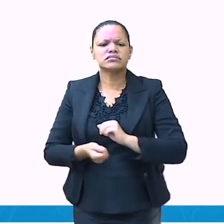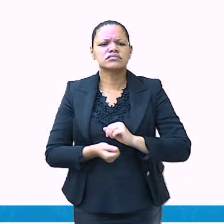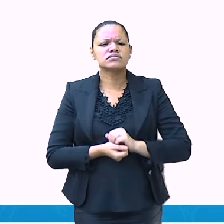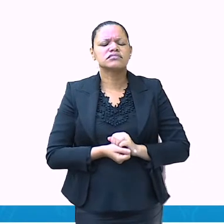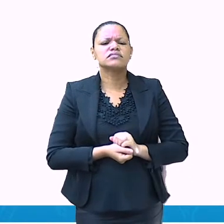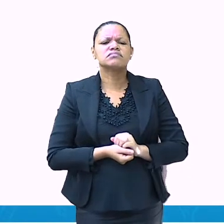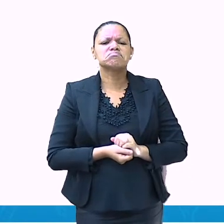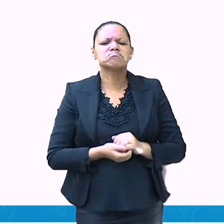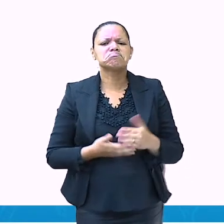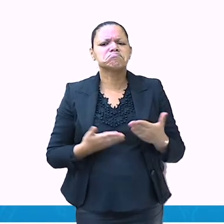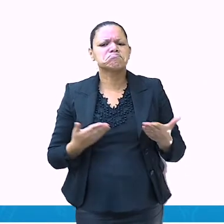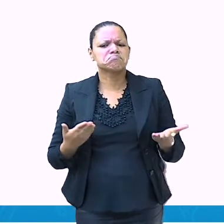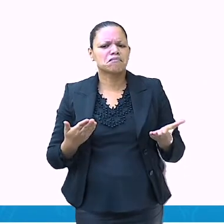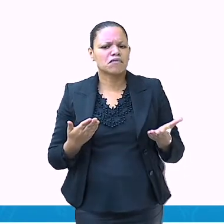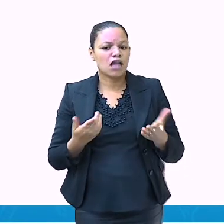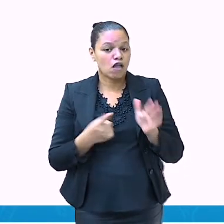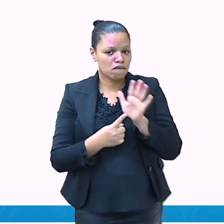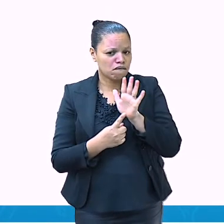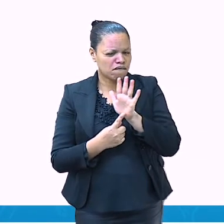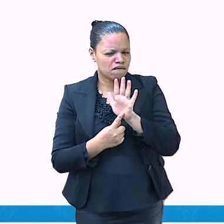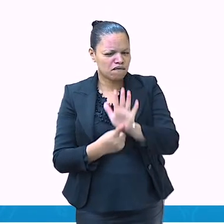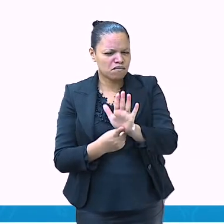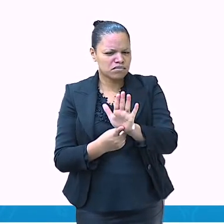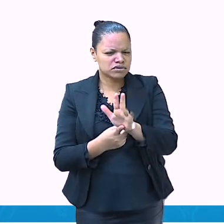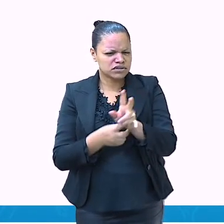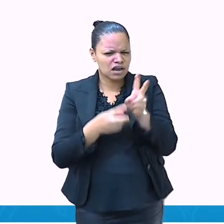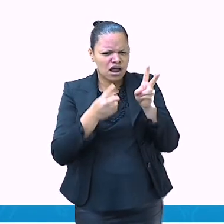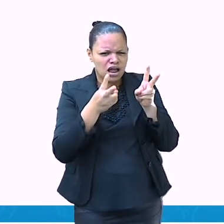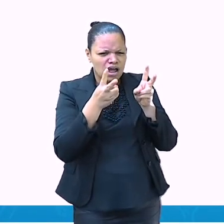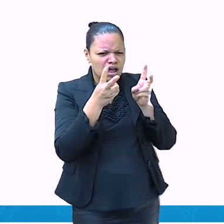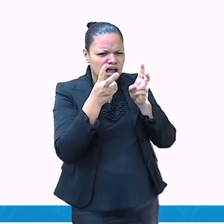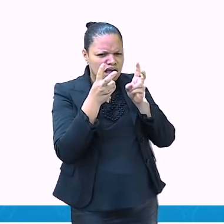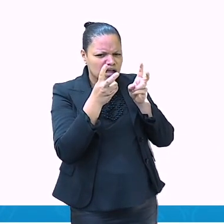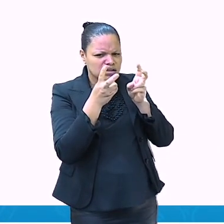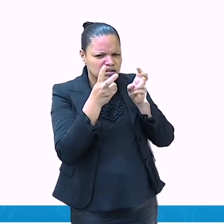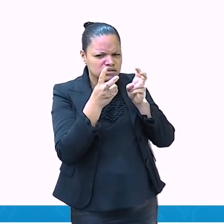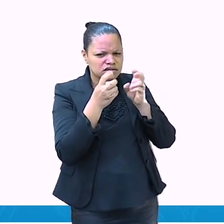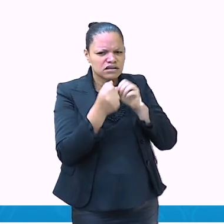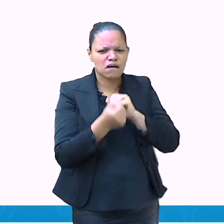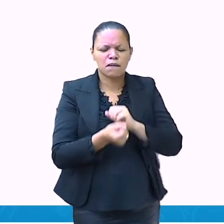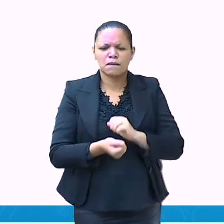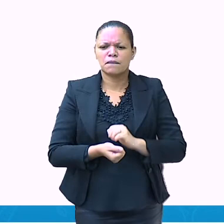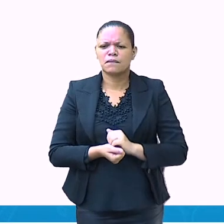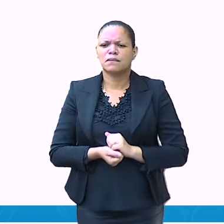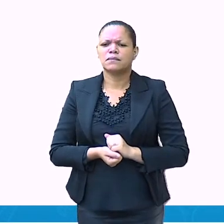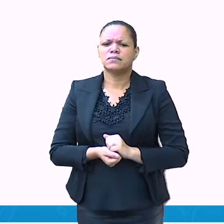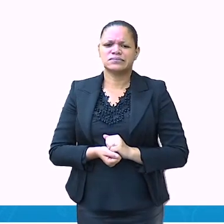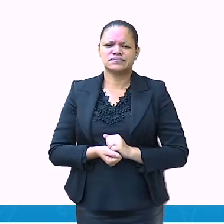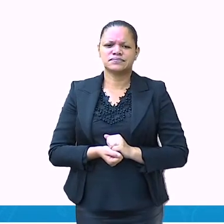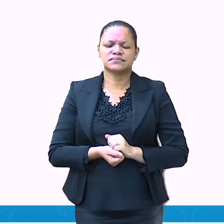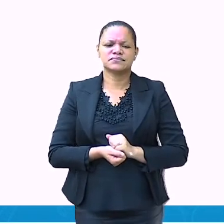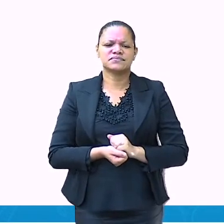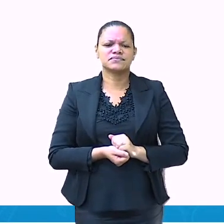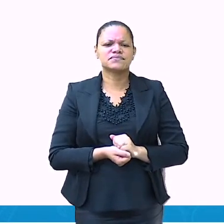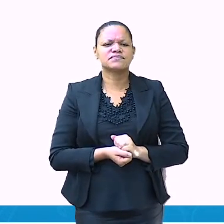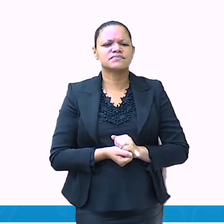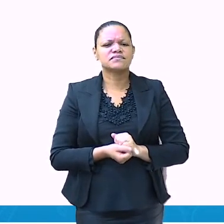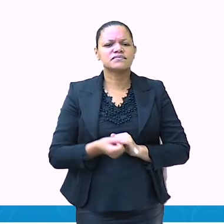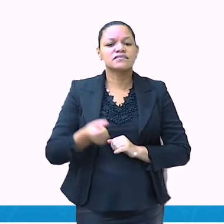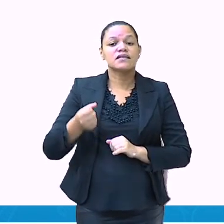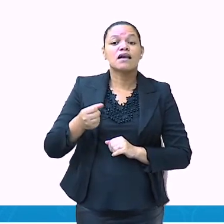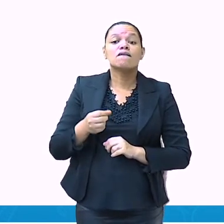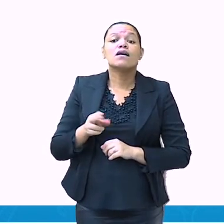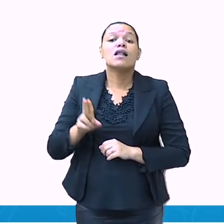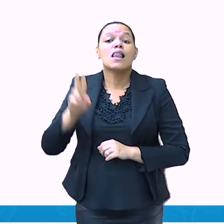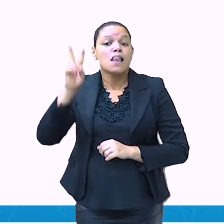isso ou aquilo, or we, you, they, ou nós,